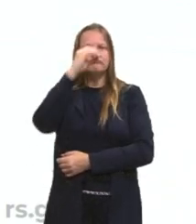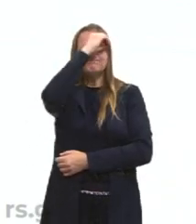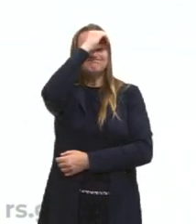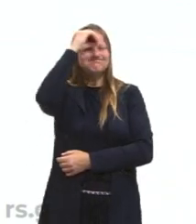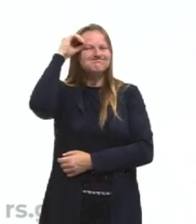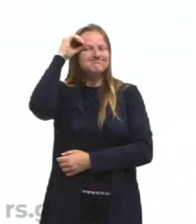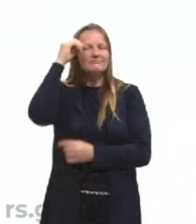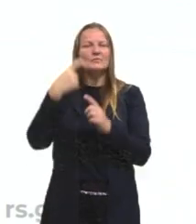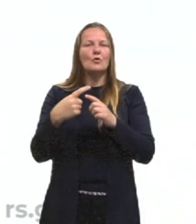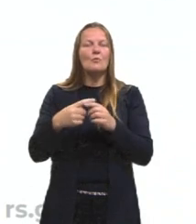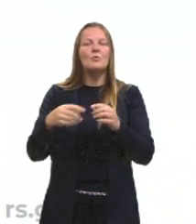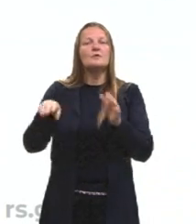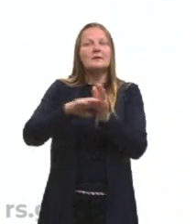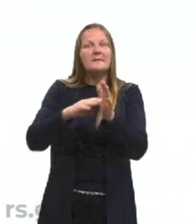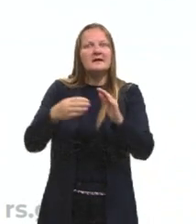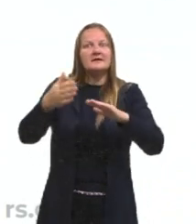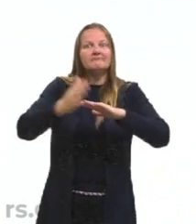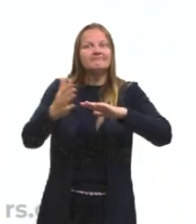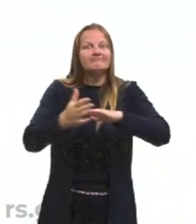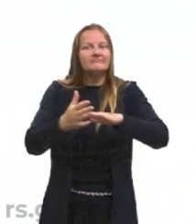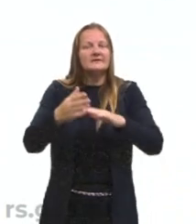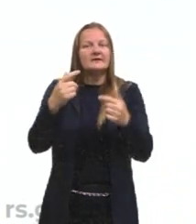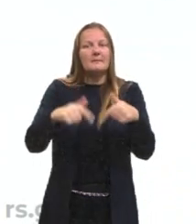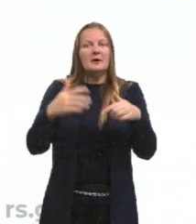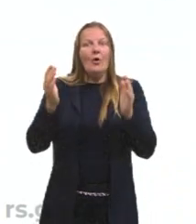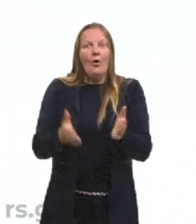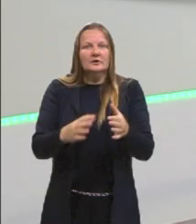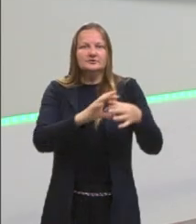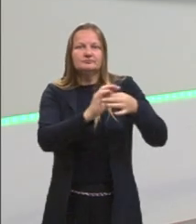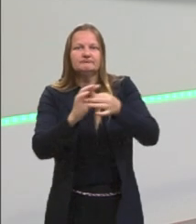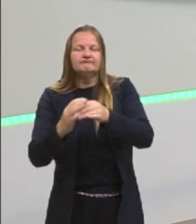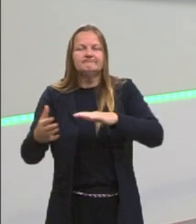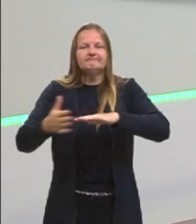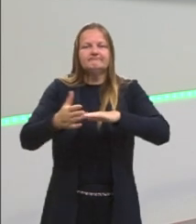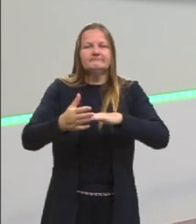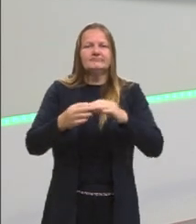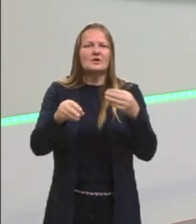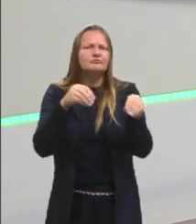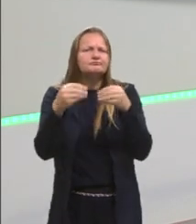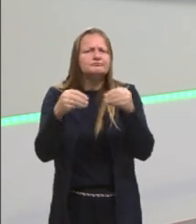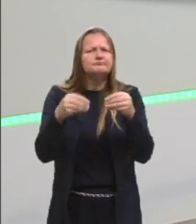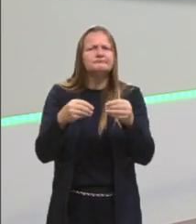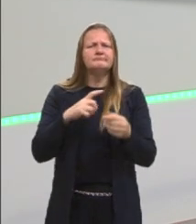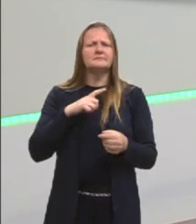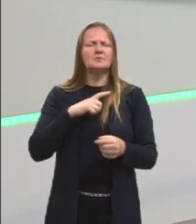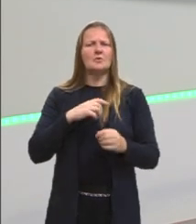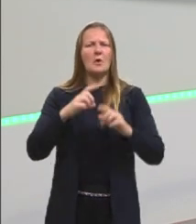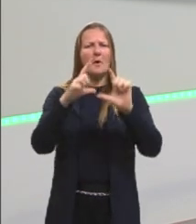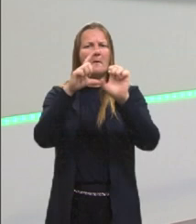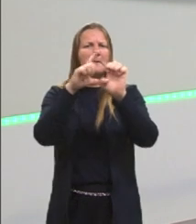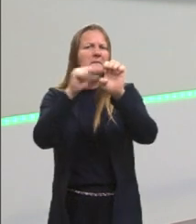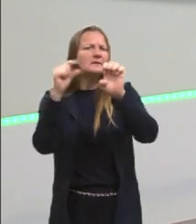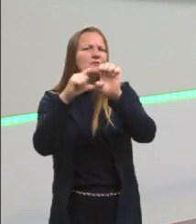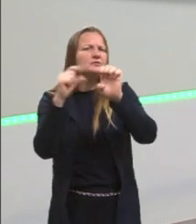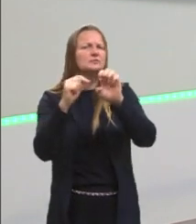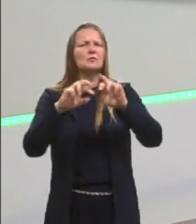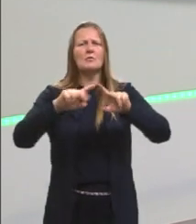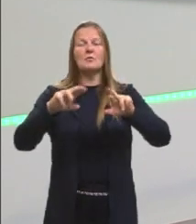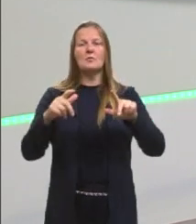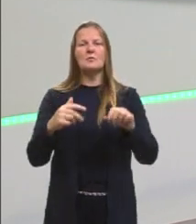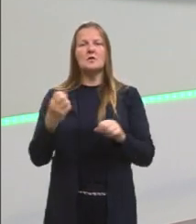contemporaneidade né esse Flex esse tempo esse empreendedorismo essas perspectivas